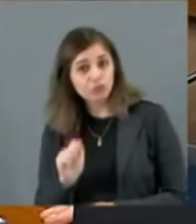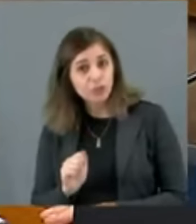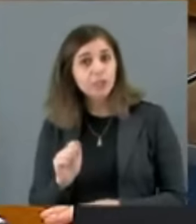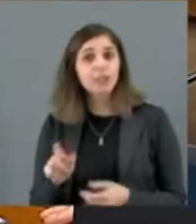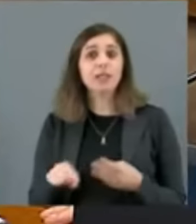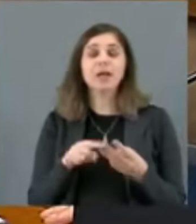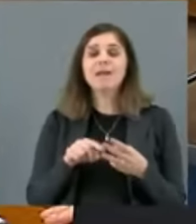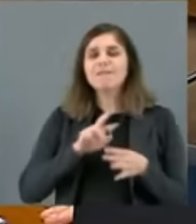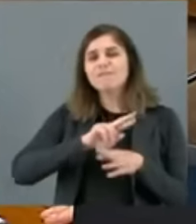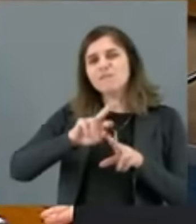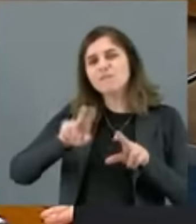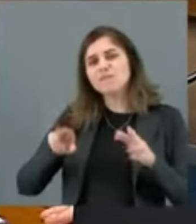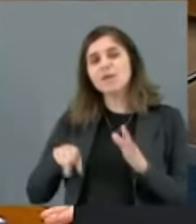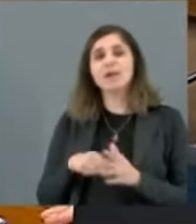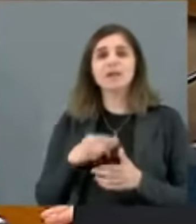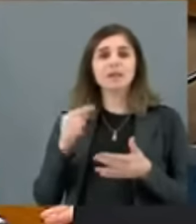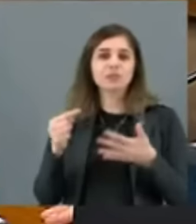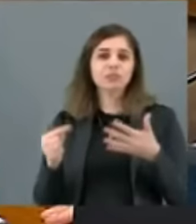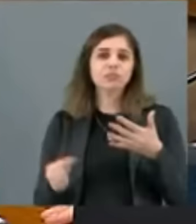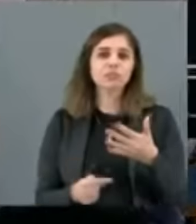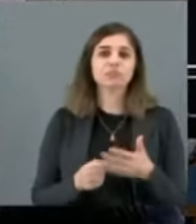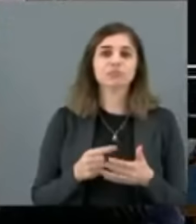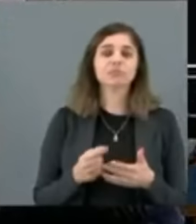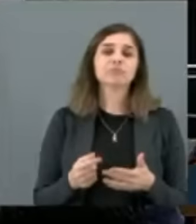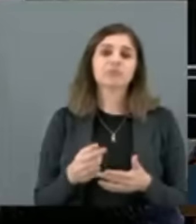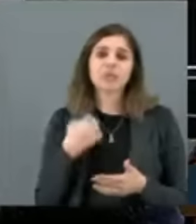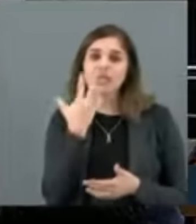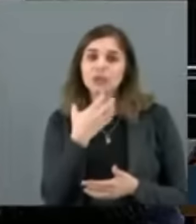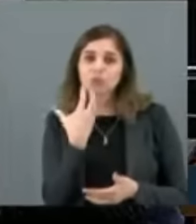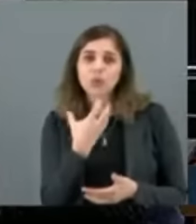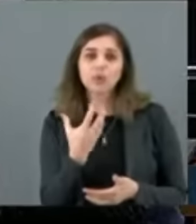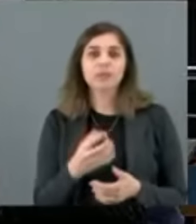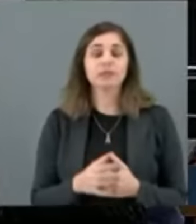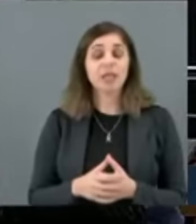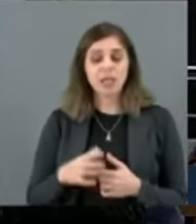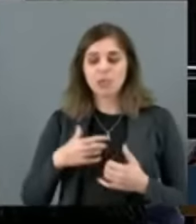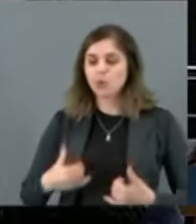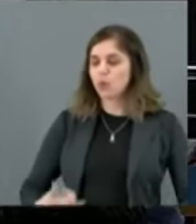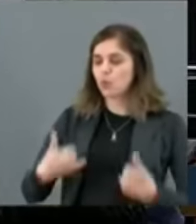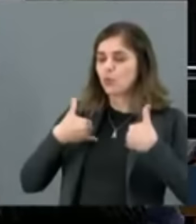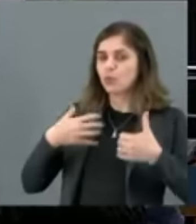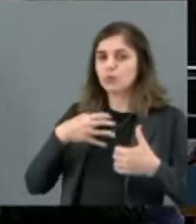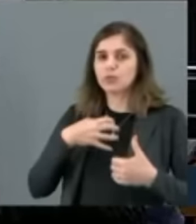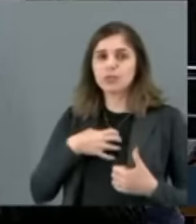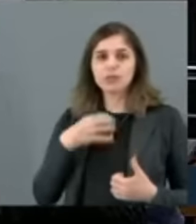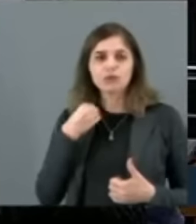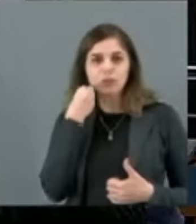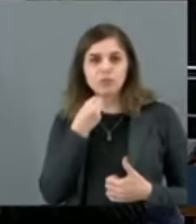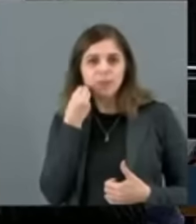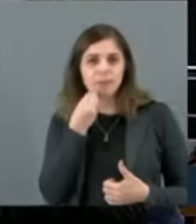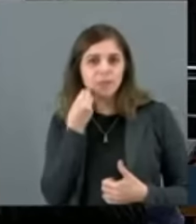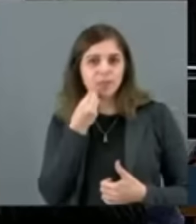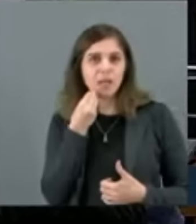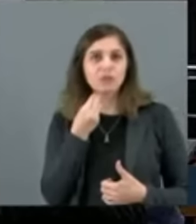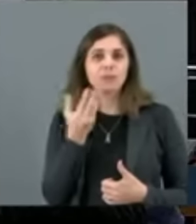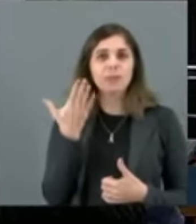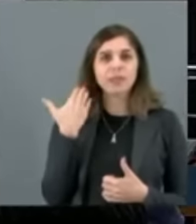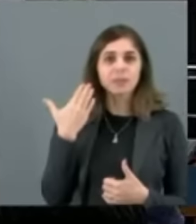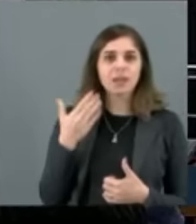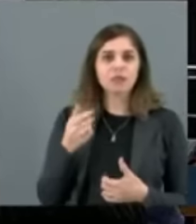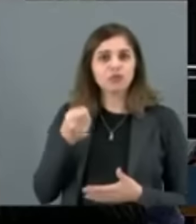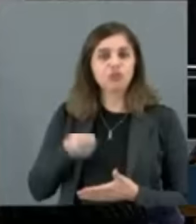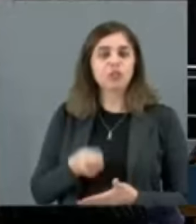Eu sou testemunha disso. Eu tenho muito orgulho de ter passado, ministra e meu presidente Flávio Arnes,